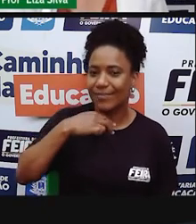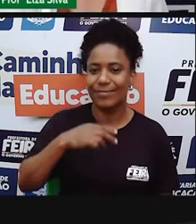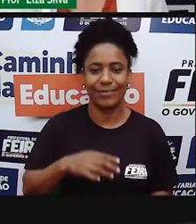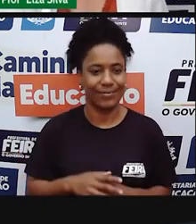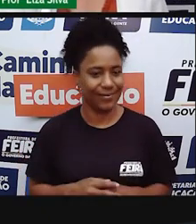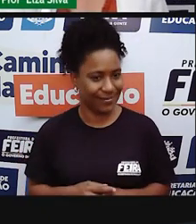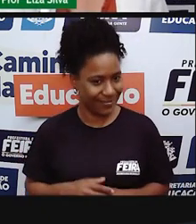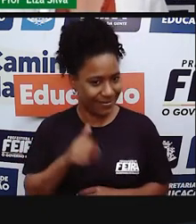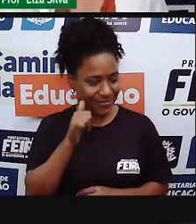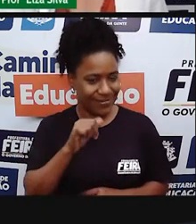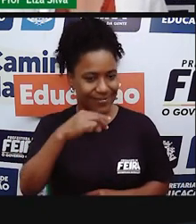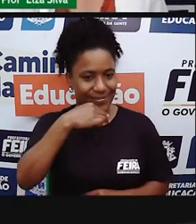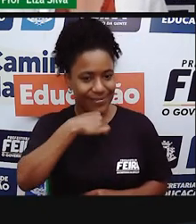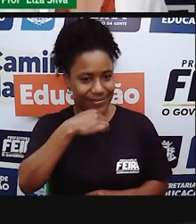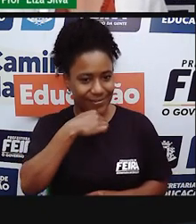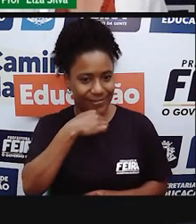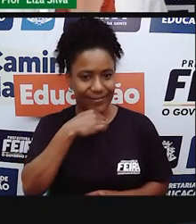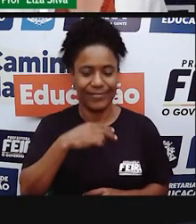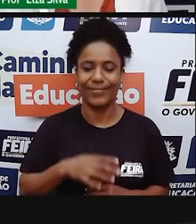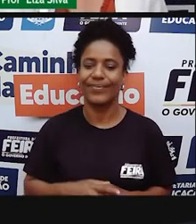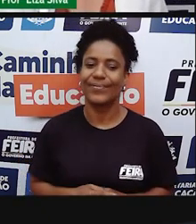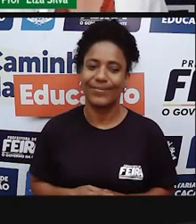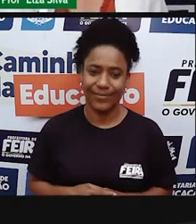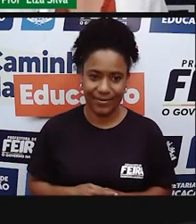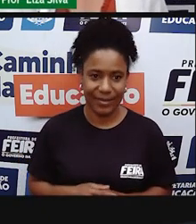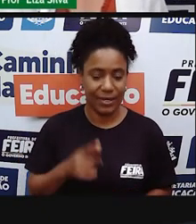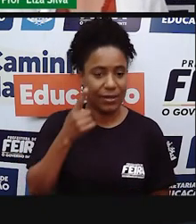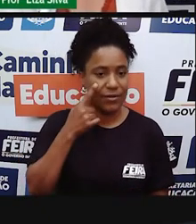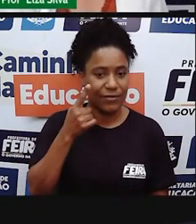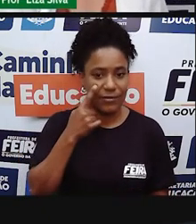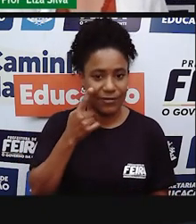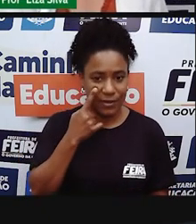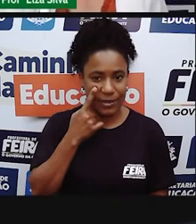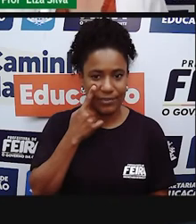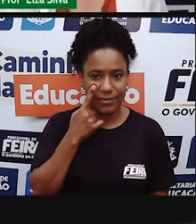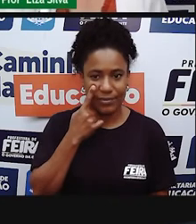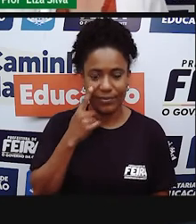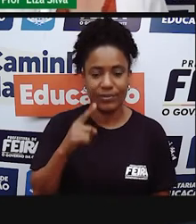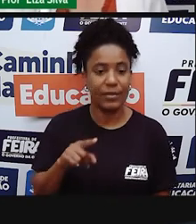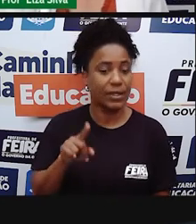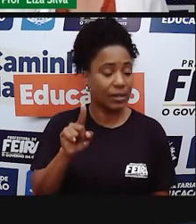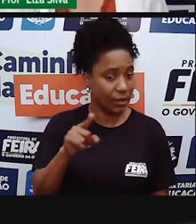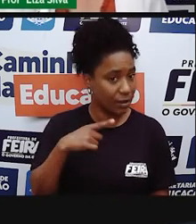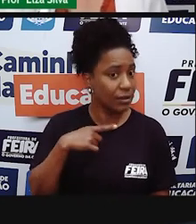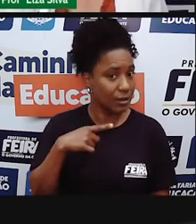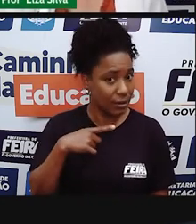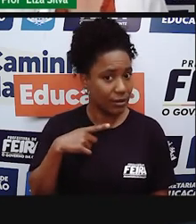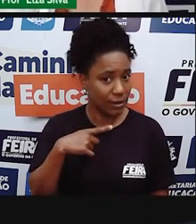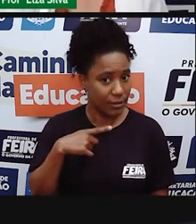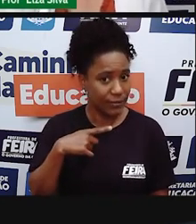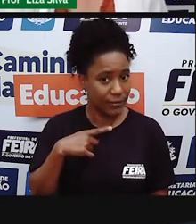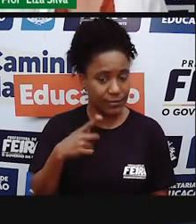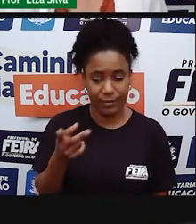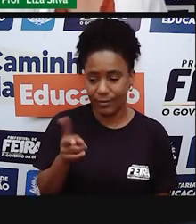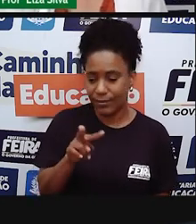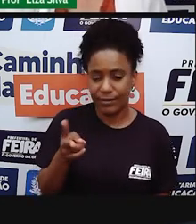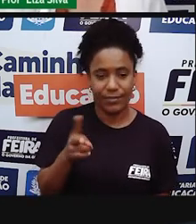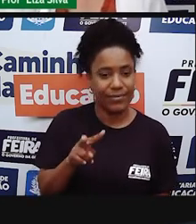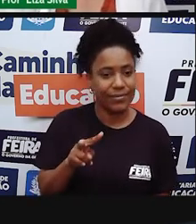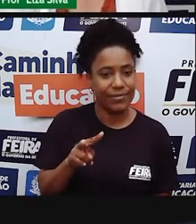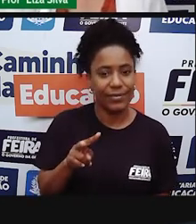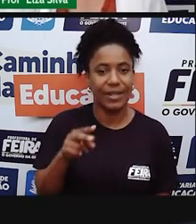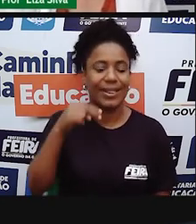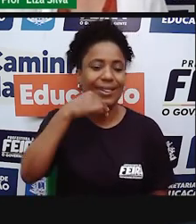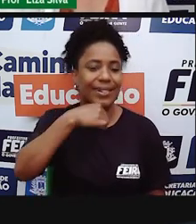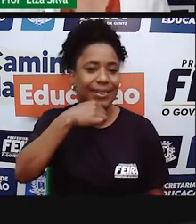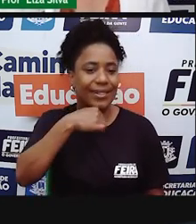neta. Então, nós temos aqui grandson and granddaughter, grandchild, que são os